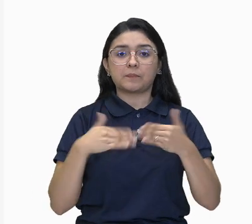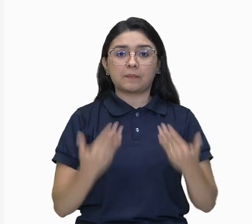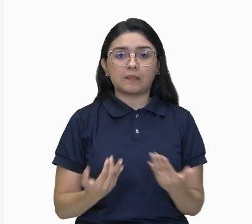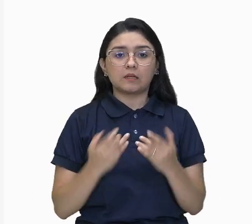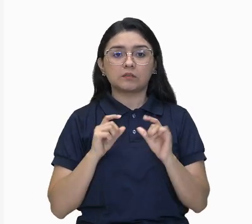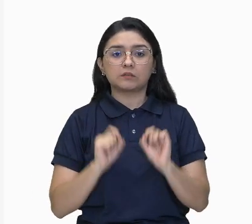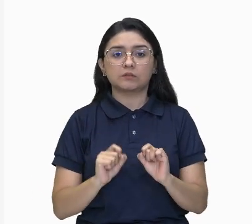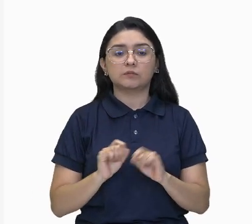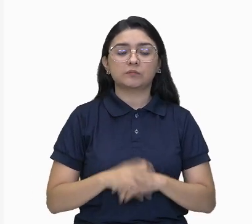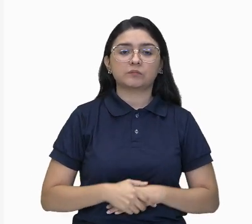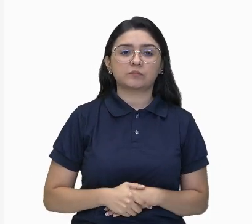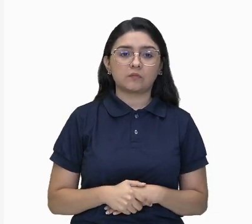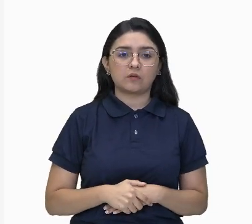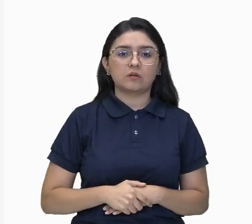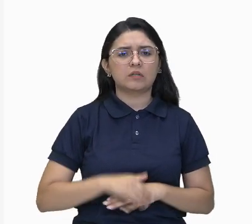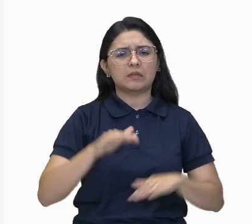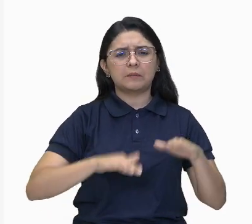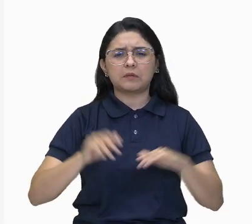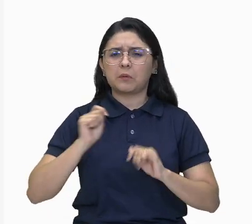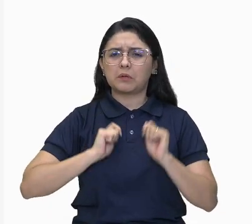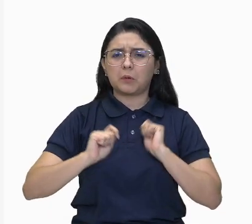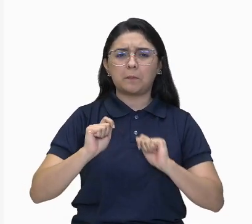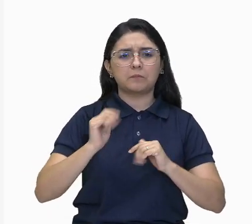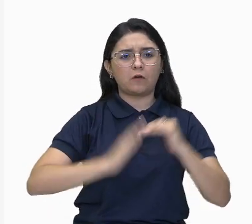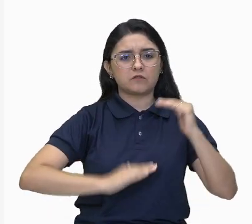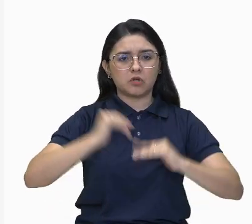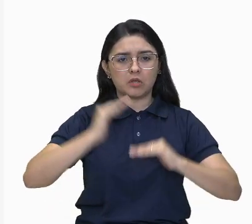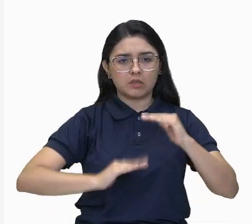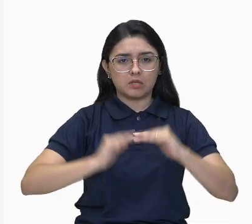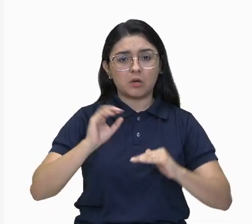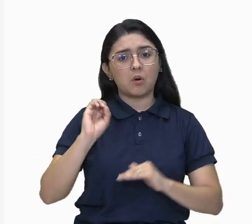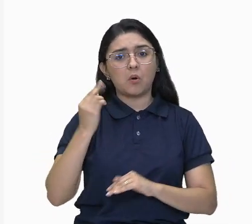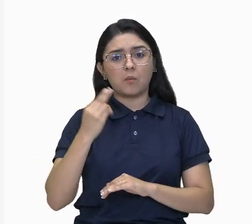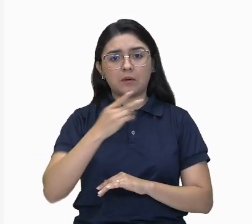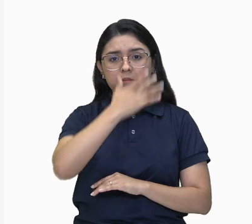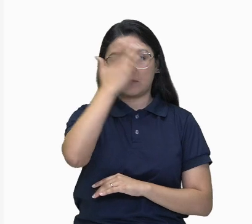Independentemente de ser um ator profissional